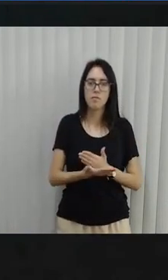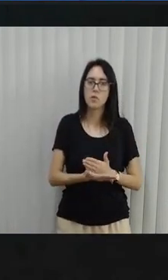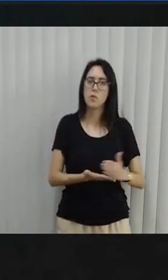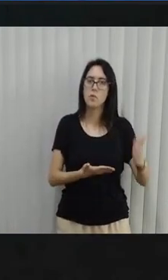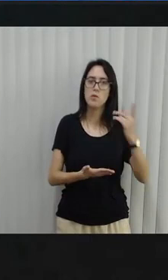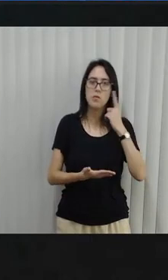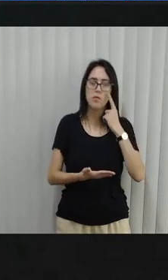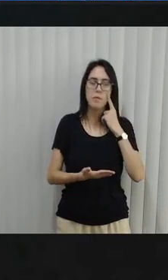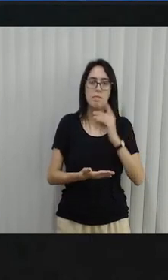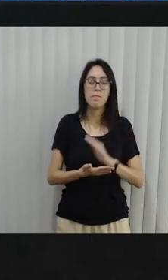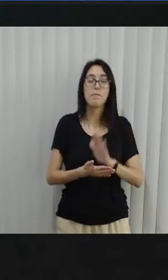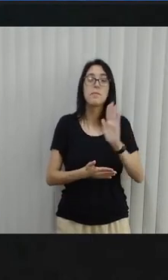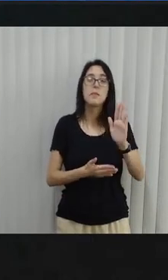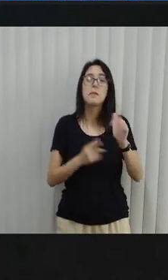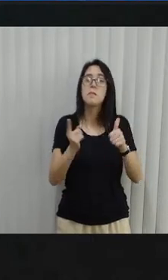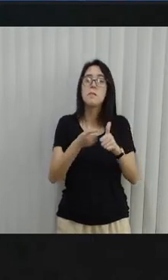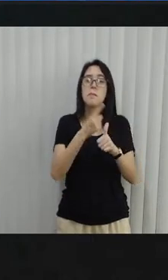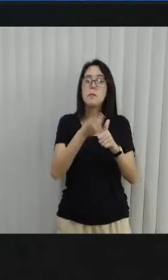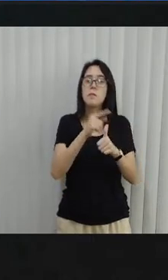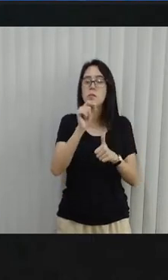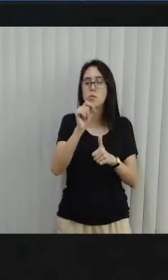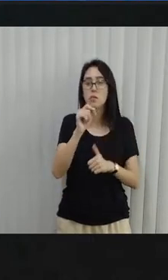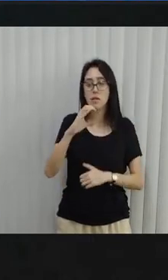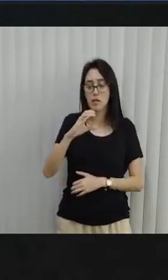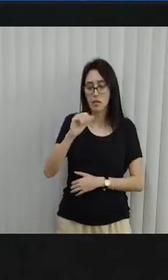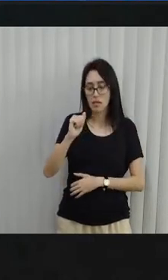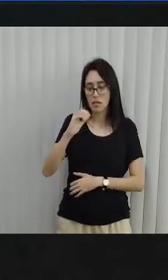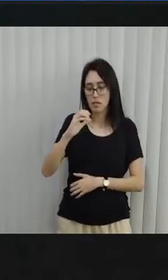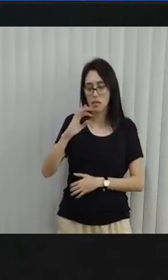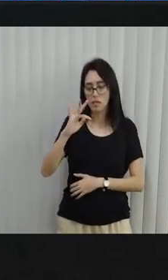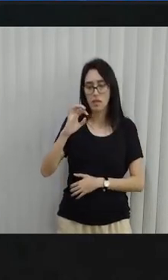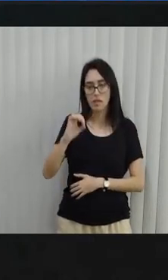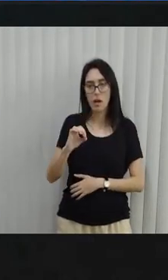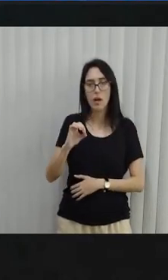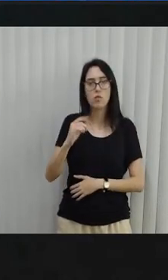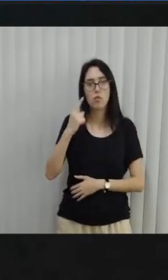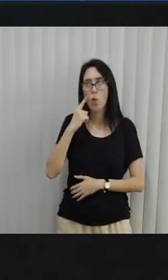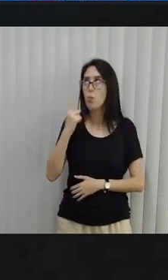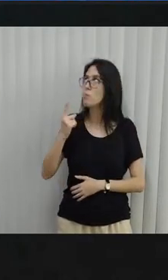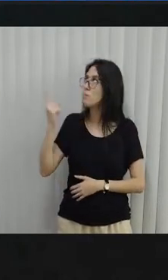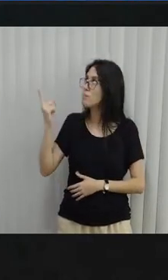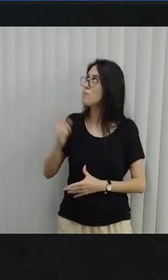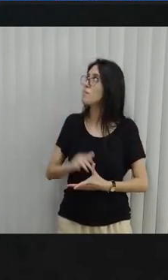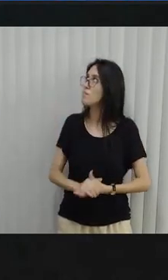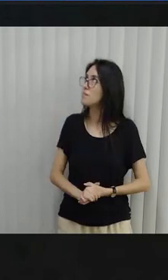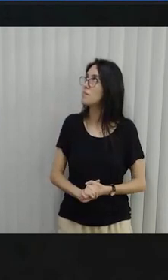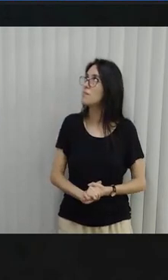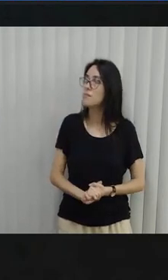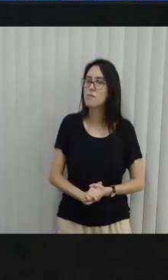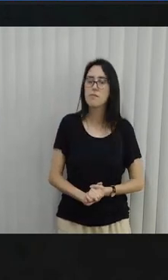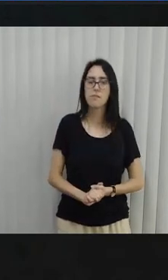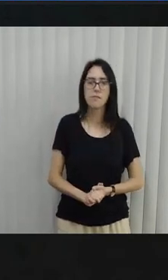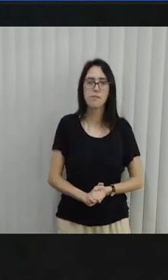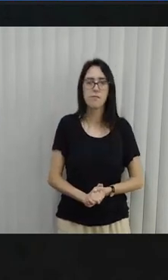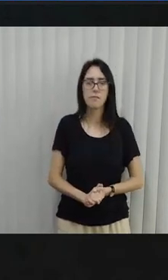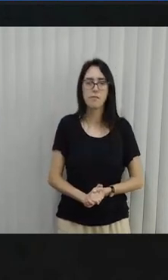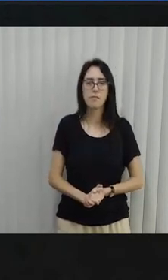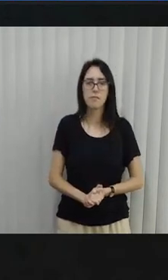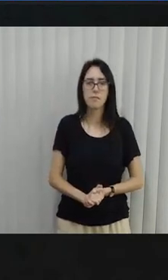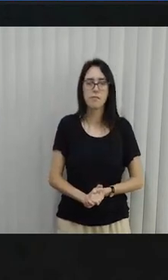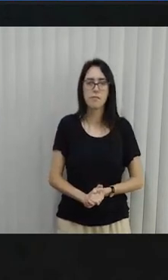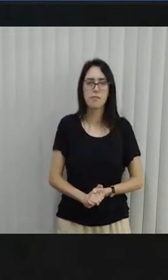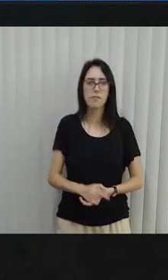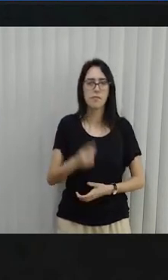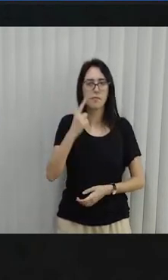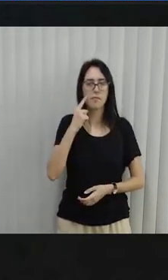mover. Em primeiro lugar, eu quero colocar o cacto, vou posicionar ele bem no cantinho aqui, só para a gente pegar a posição do X. Então, repara que o X aqui